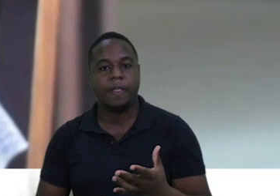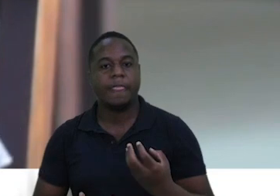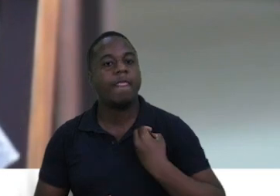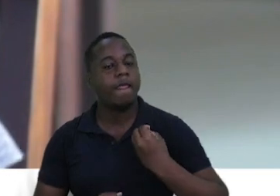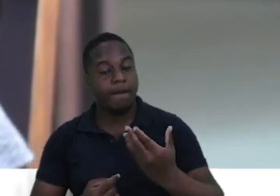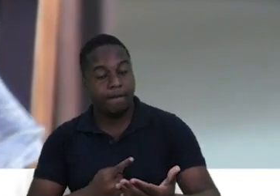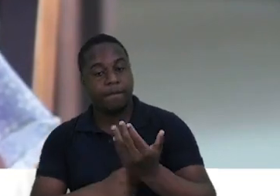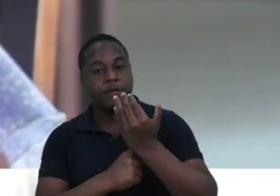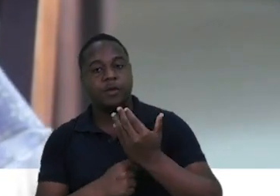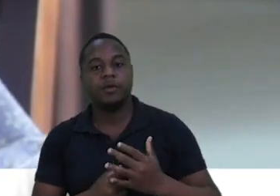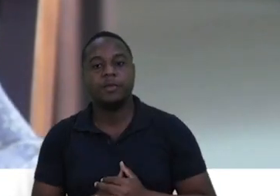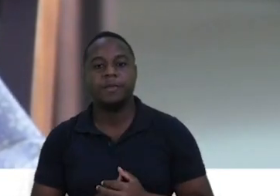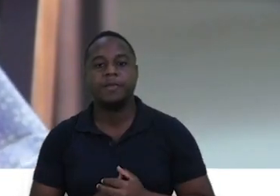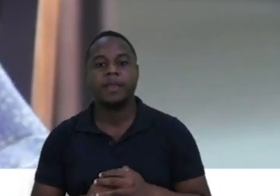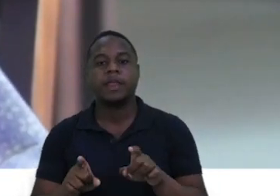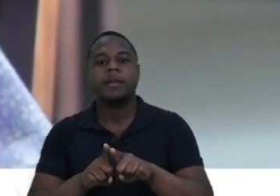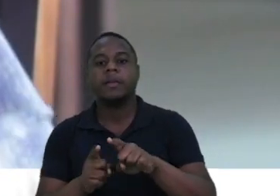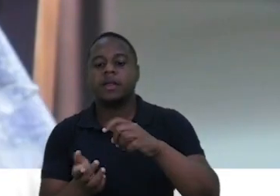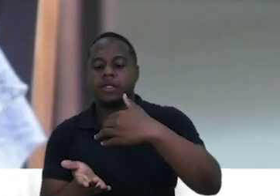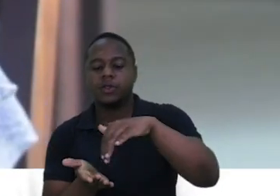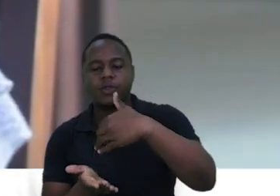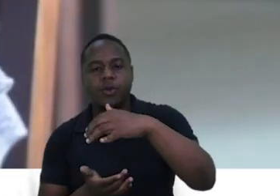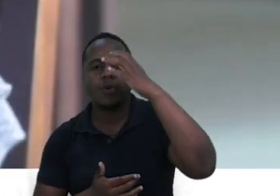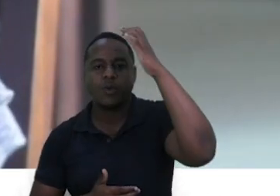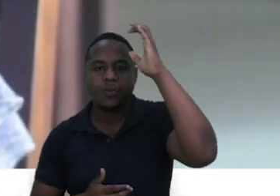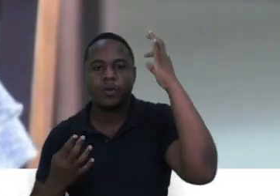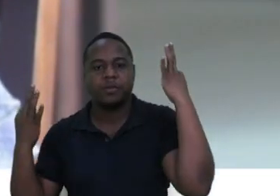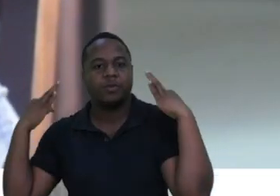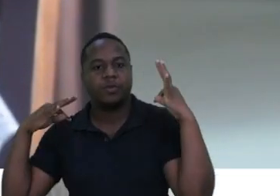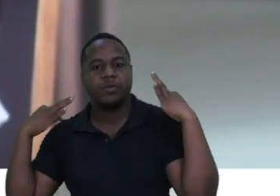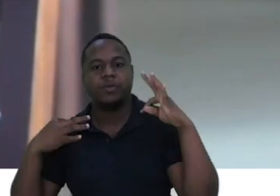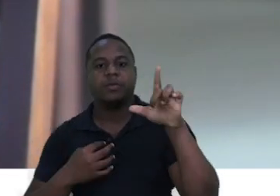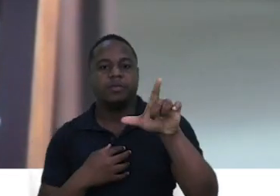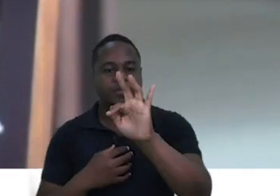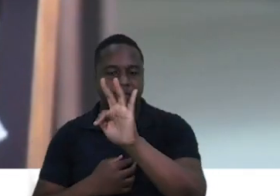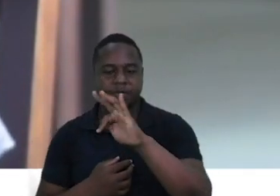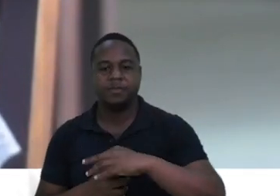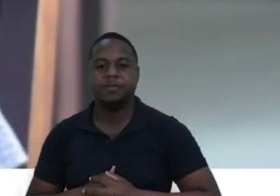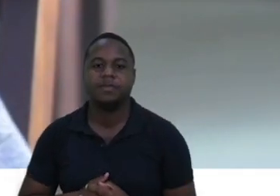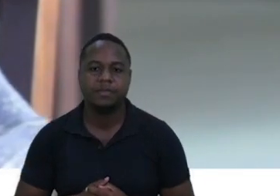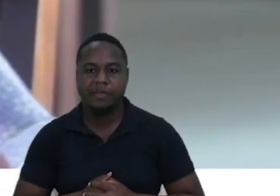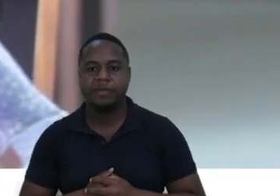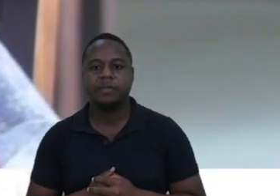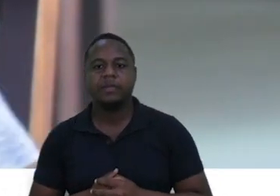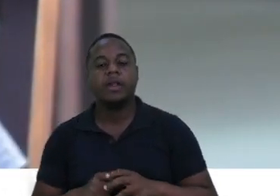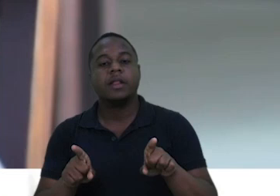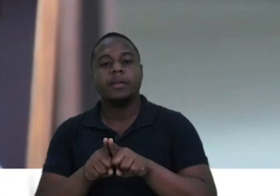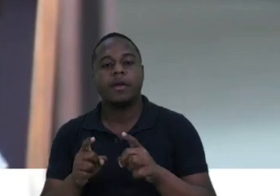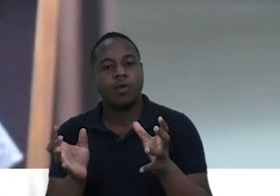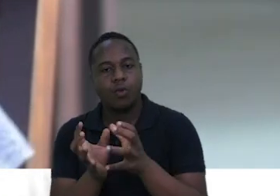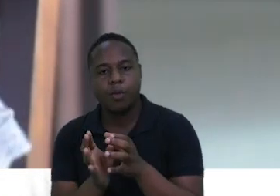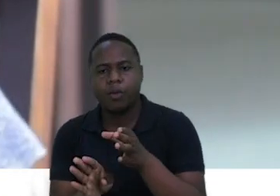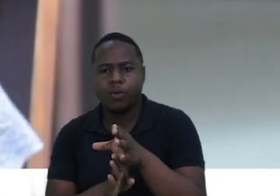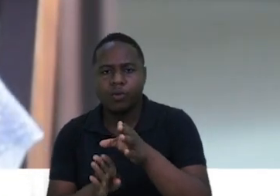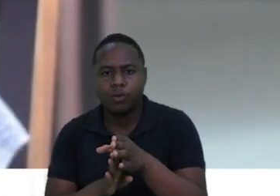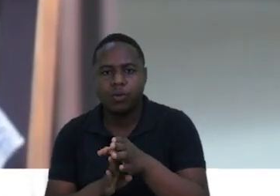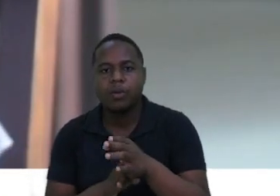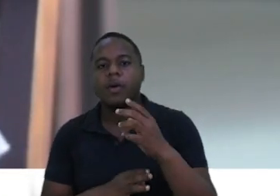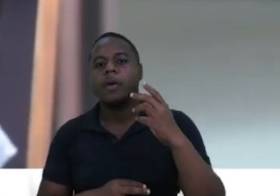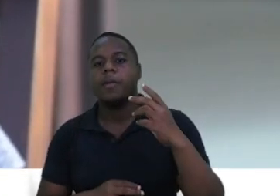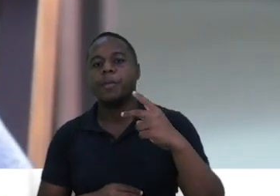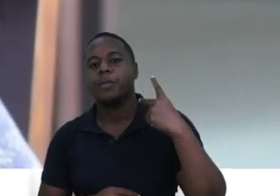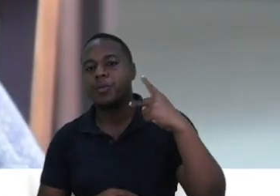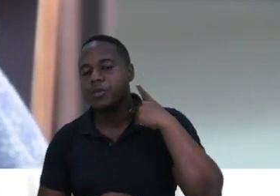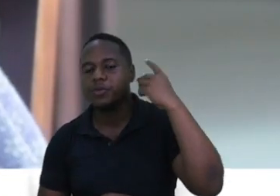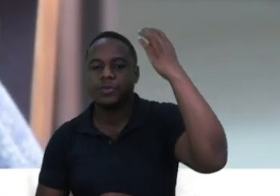esse projeto, Secult, Secretaria de Cultura e Turismo do município de Lauro de Freitas, Conselho Municipal e Política